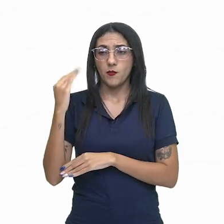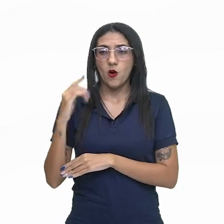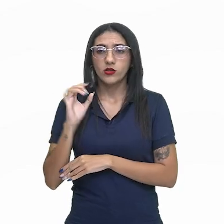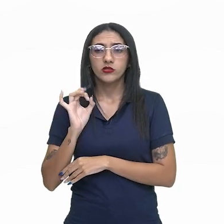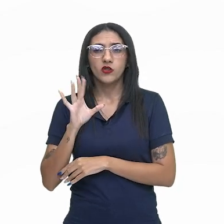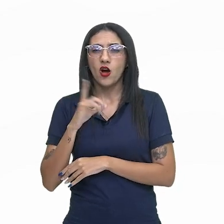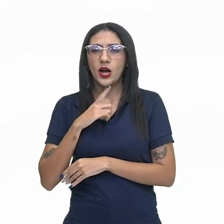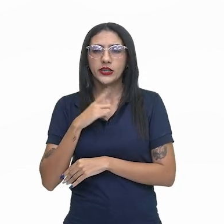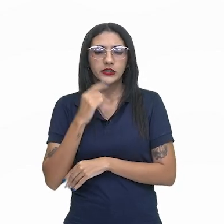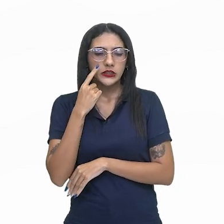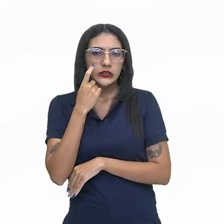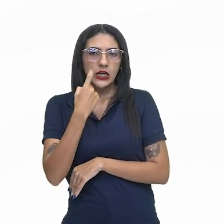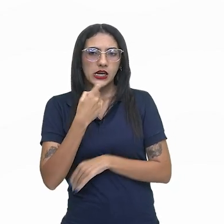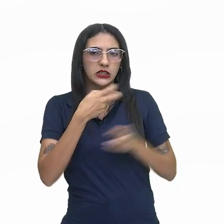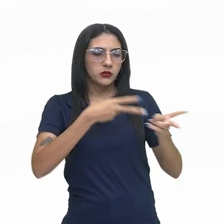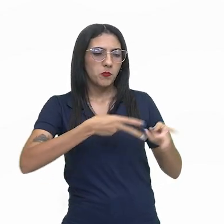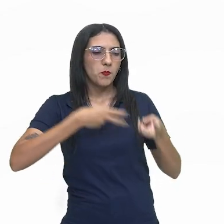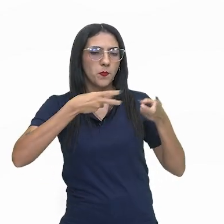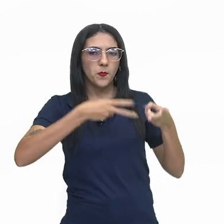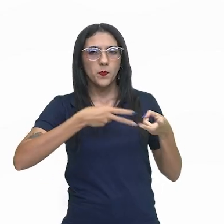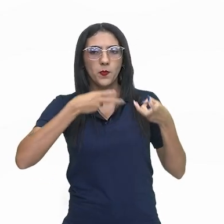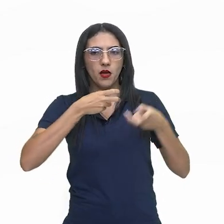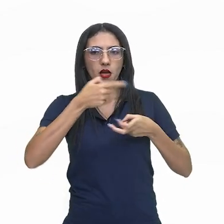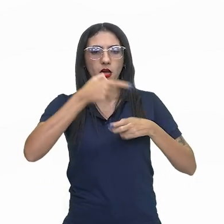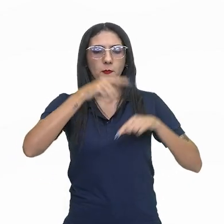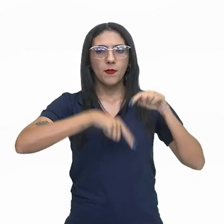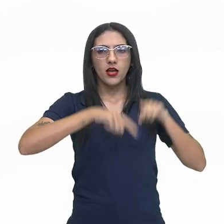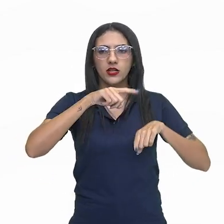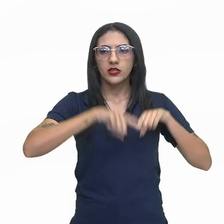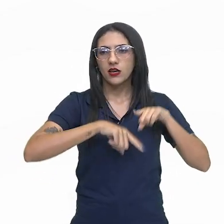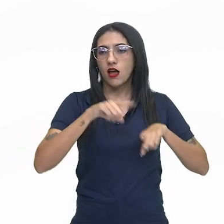apenas retirar aquele minério e não